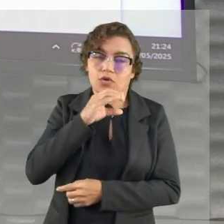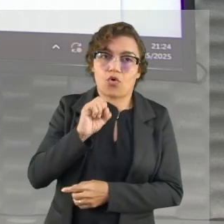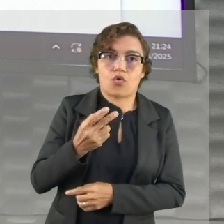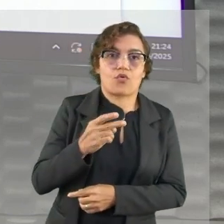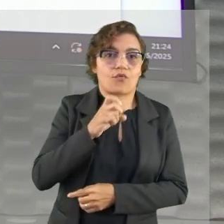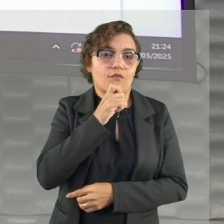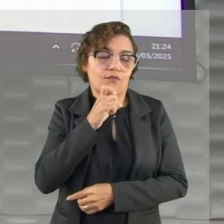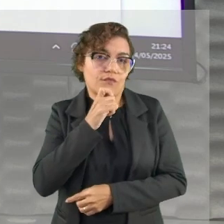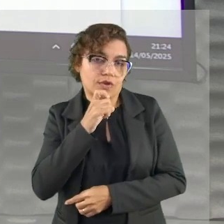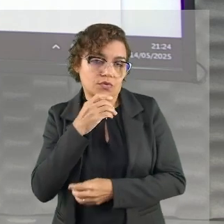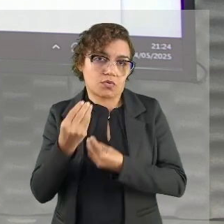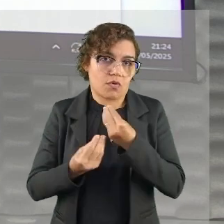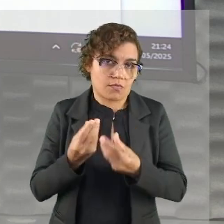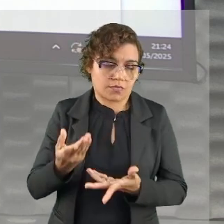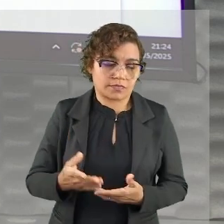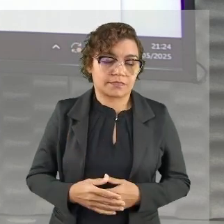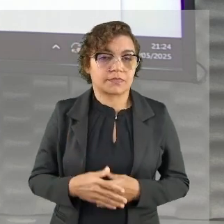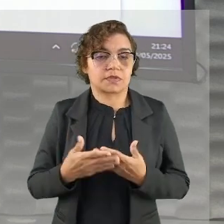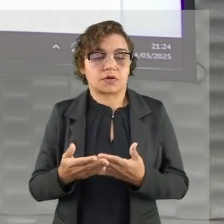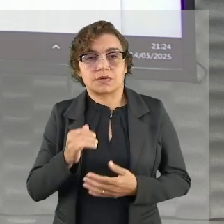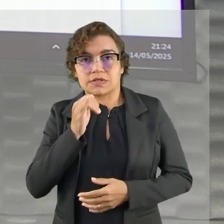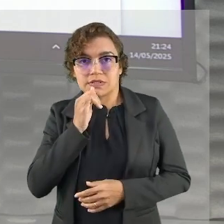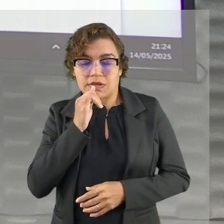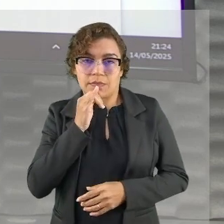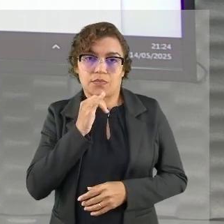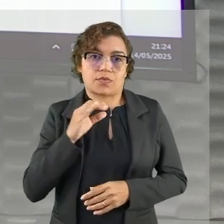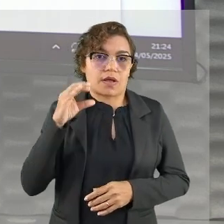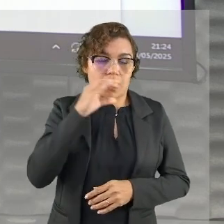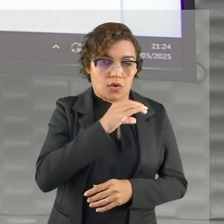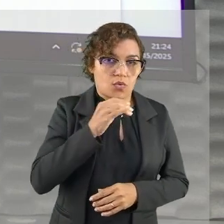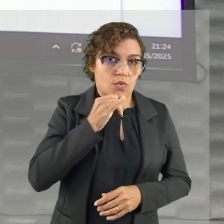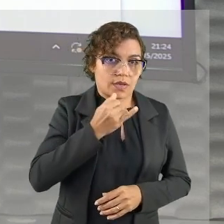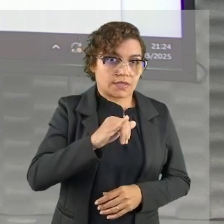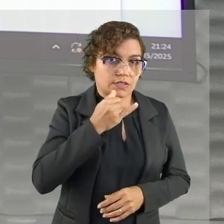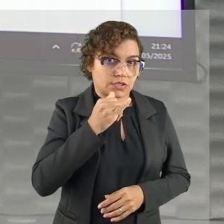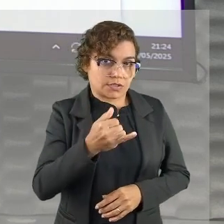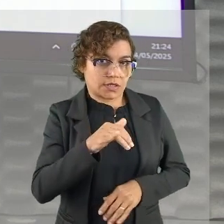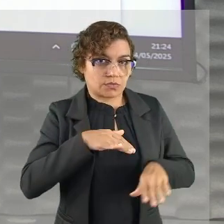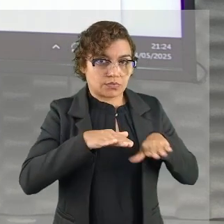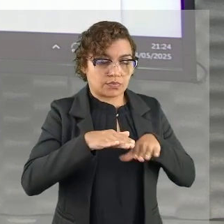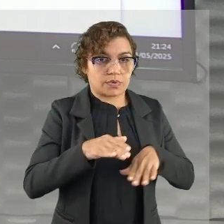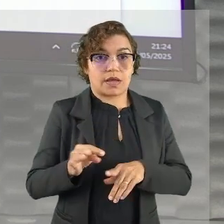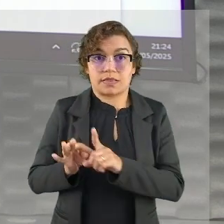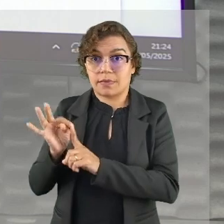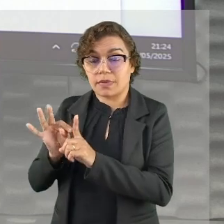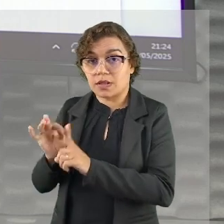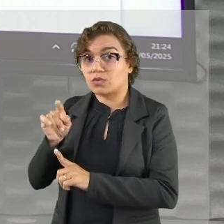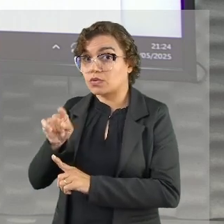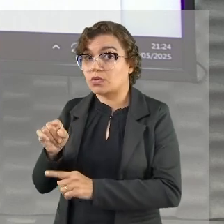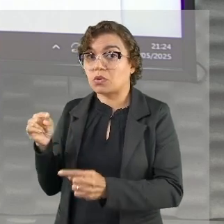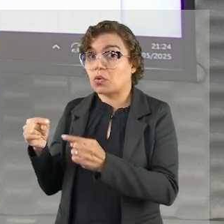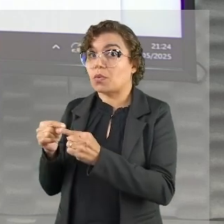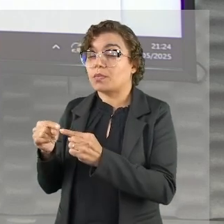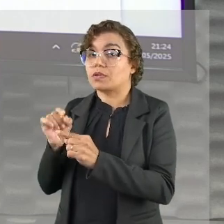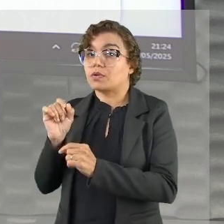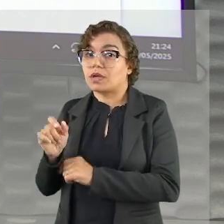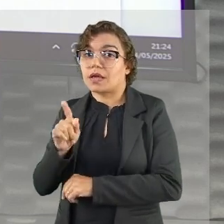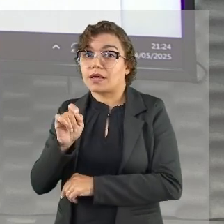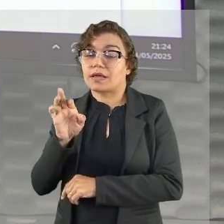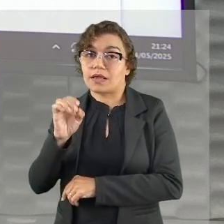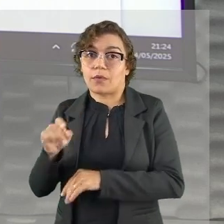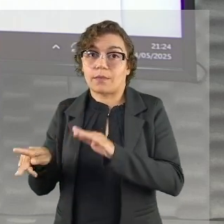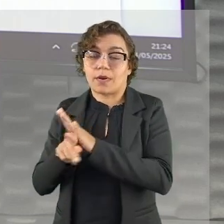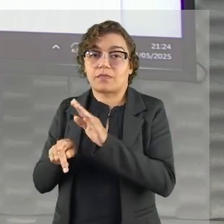um corpo está. Então, enquanto que calor é energia térmica em trânsito, temperatura está relacionada com o grau de vibração